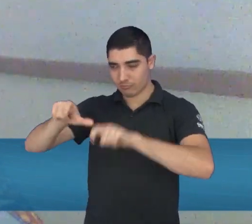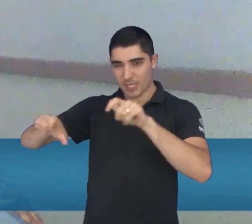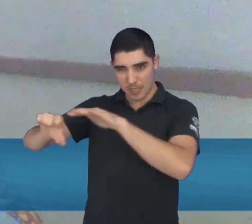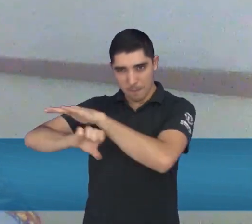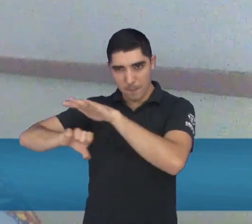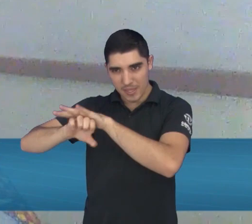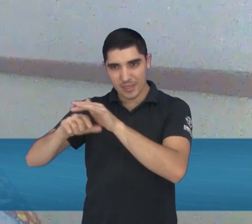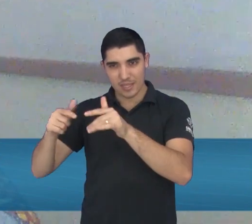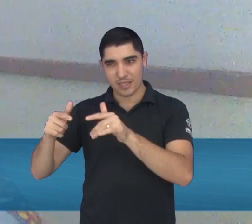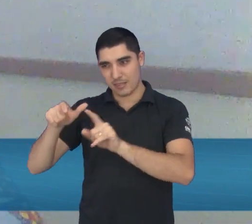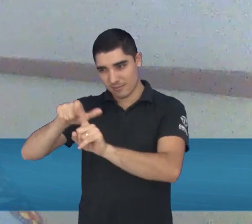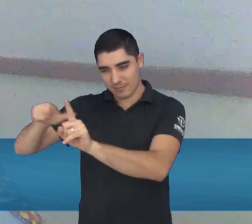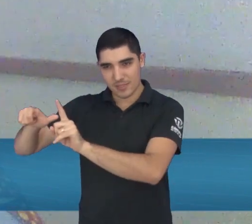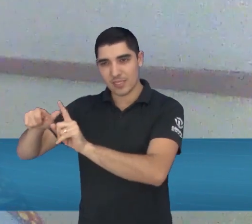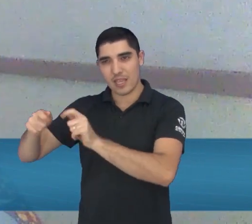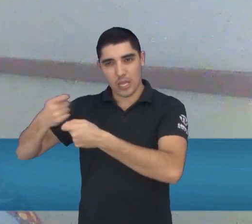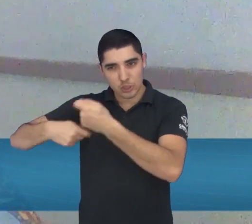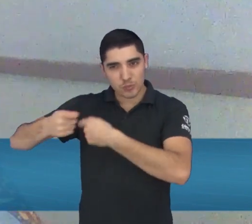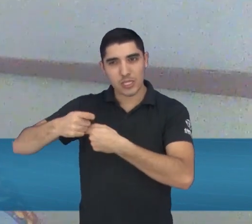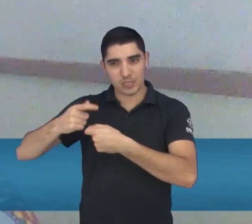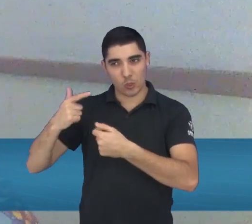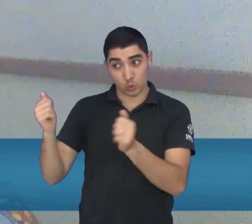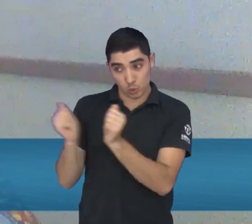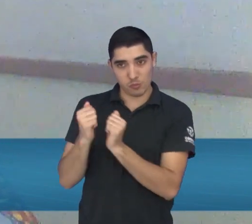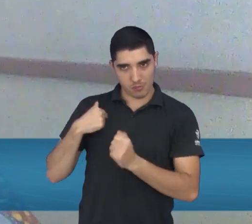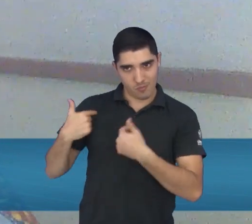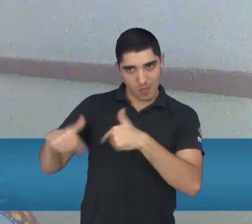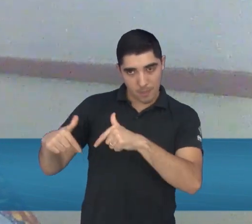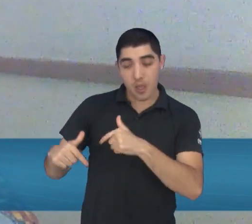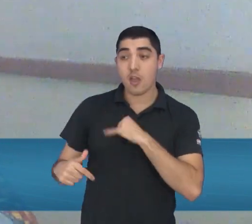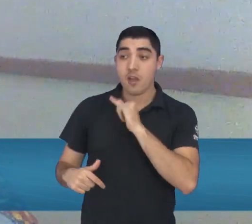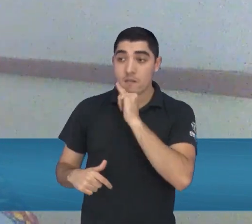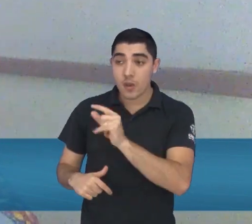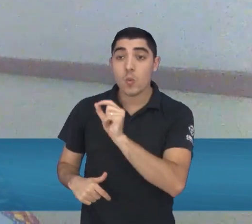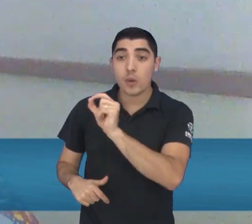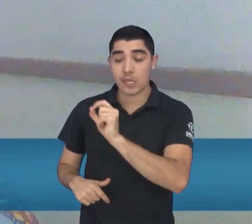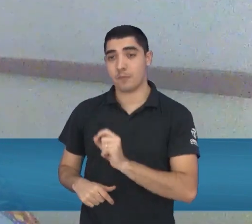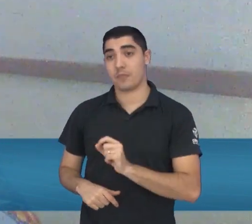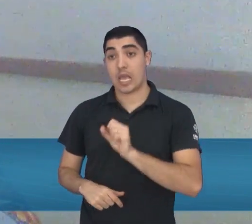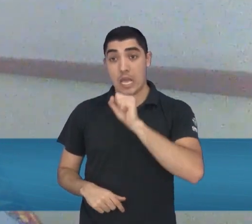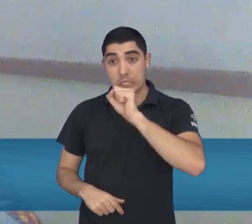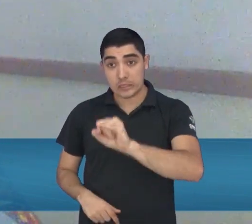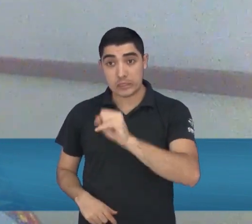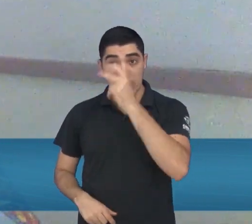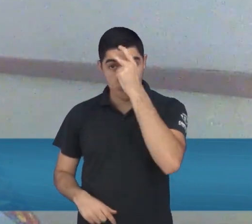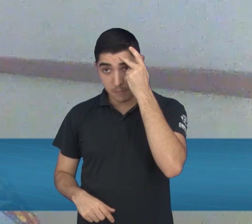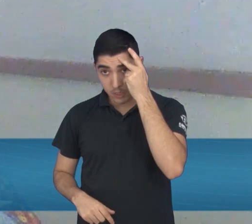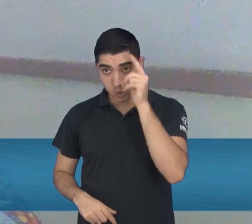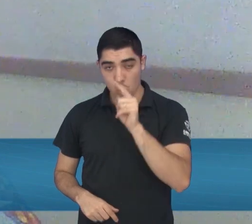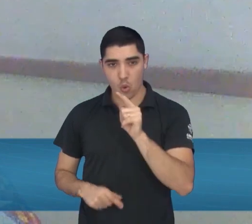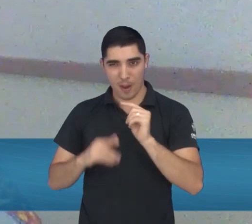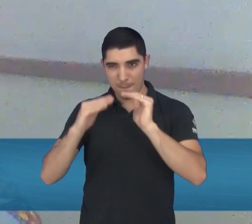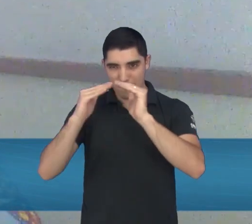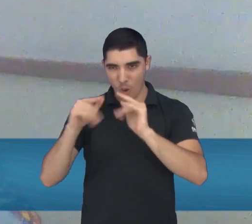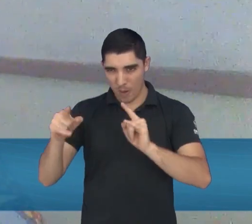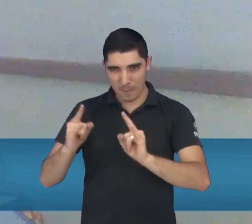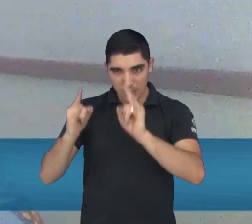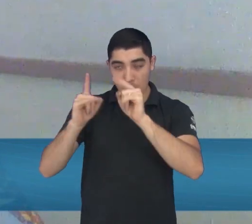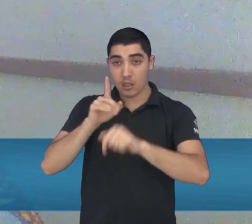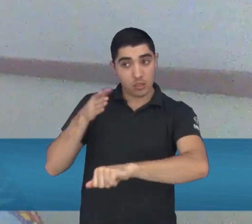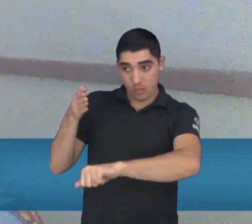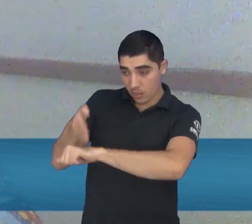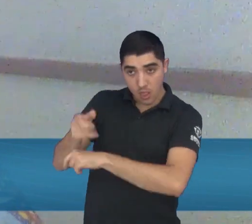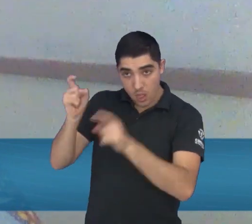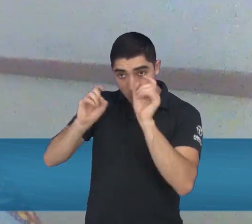que coloquem que a não participação do morador nas assembleias